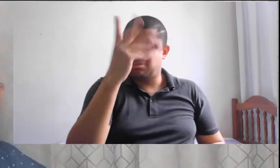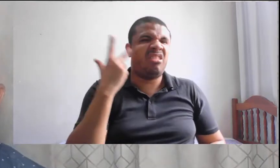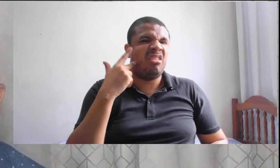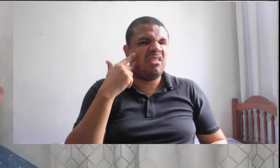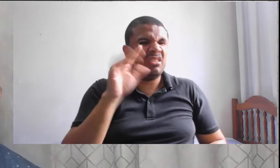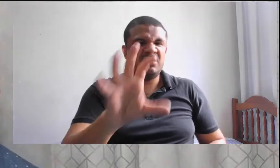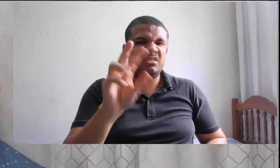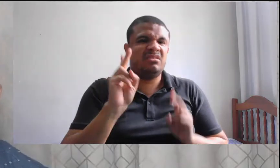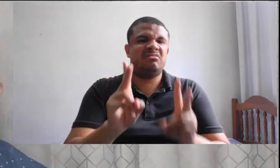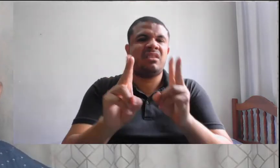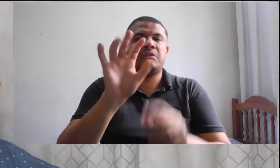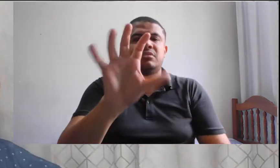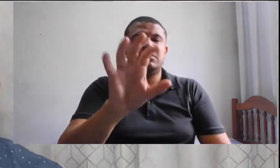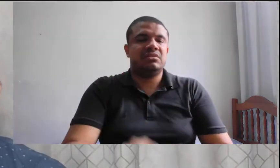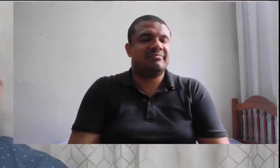só andava bêbado, né?